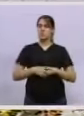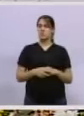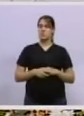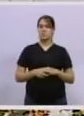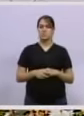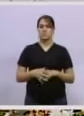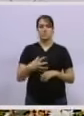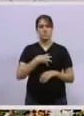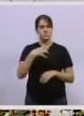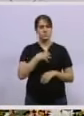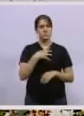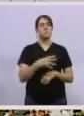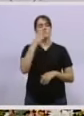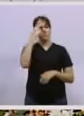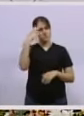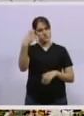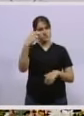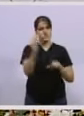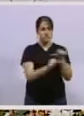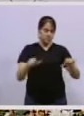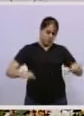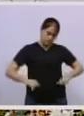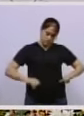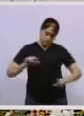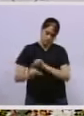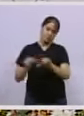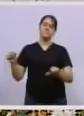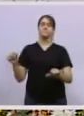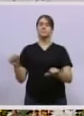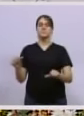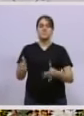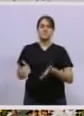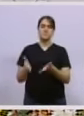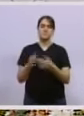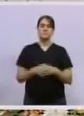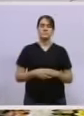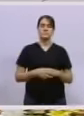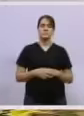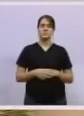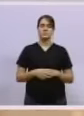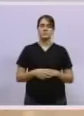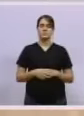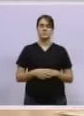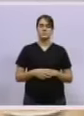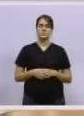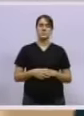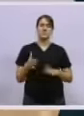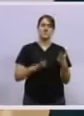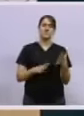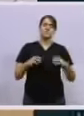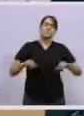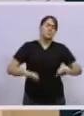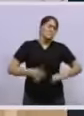Jeito bonito e criativo de transformar a dor. Eu não vou me entregar ao processo da morte. Pode ser a pior tragédia.